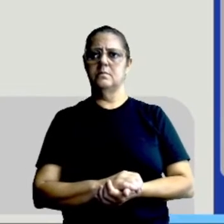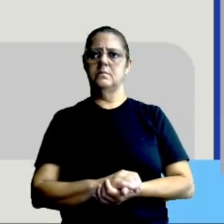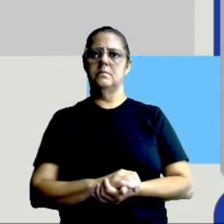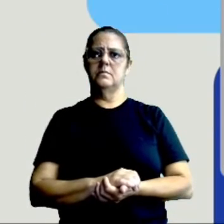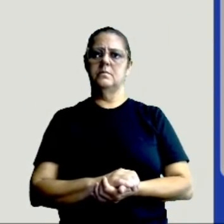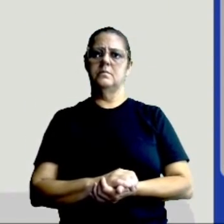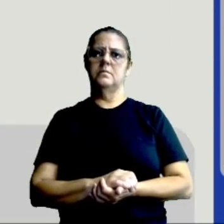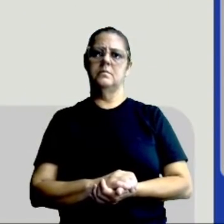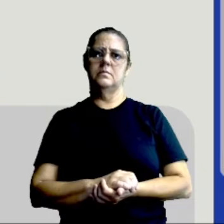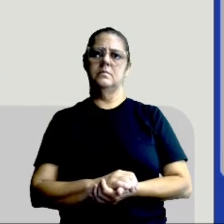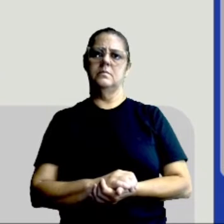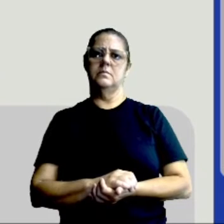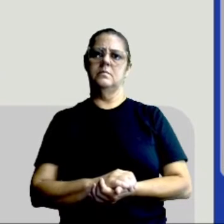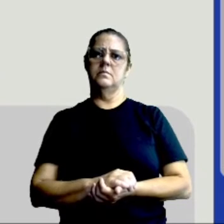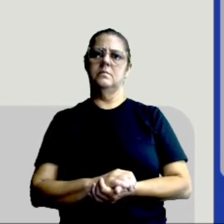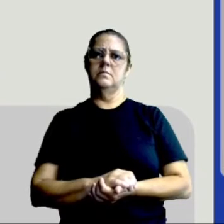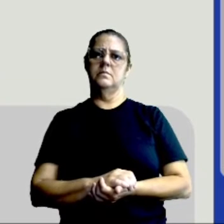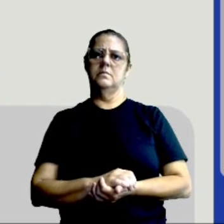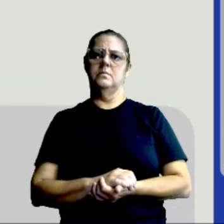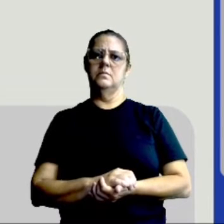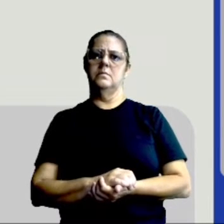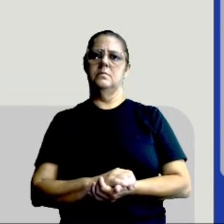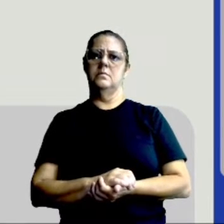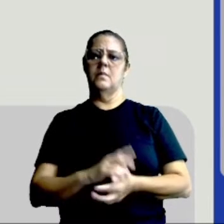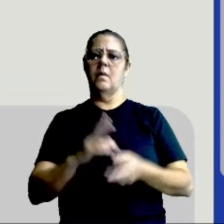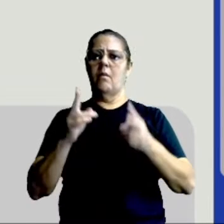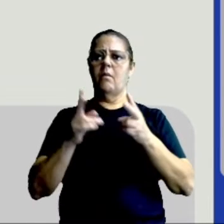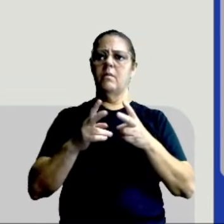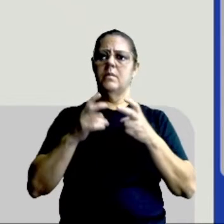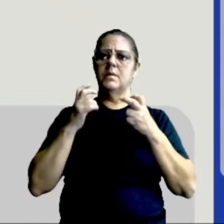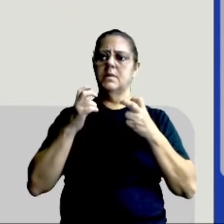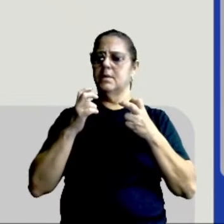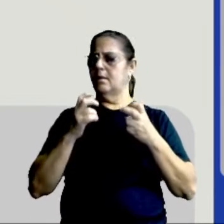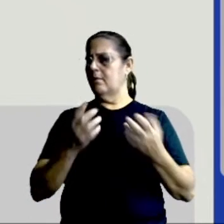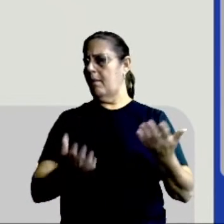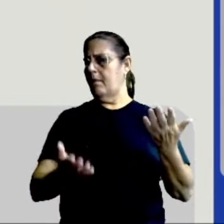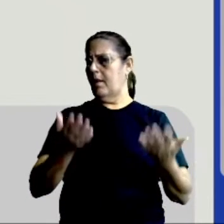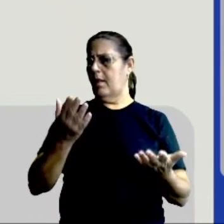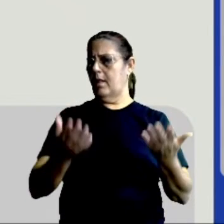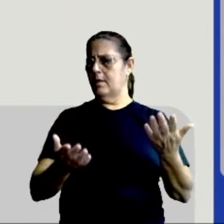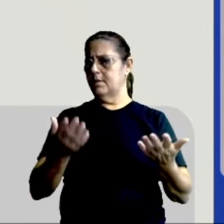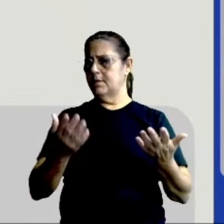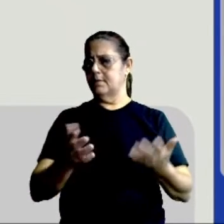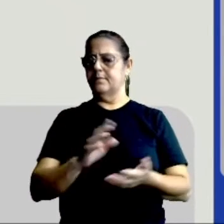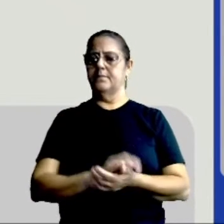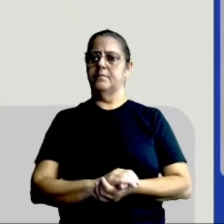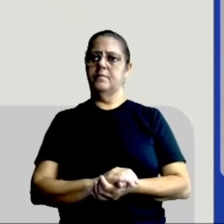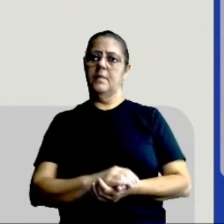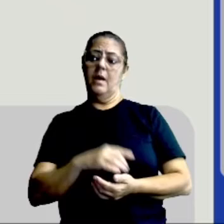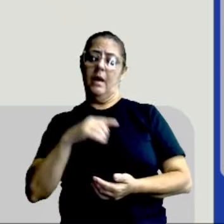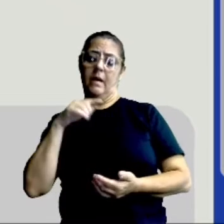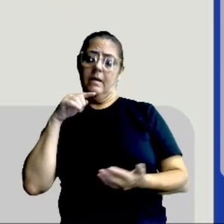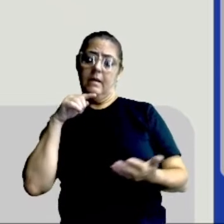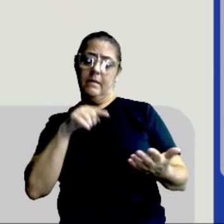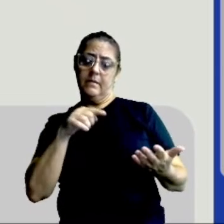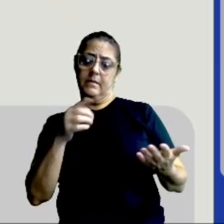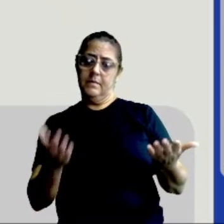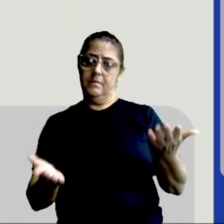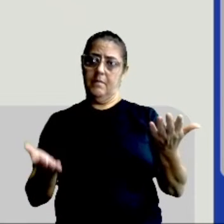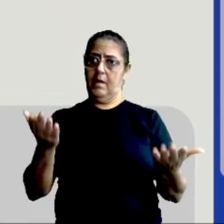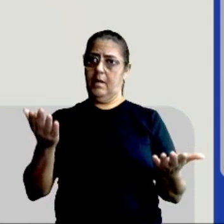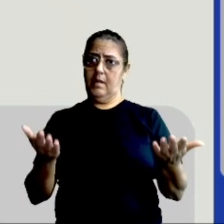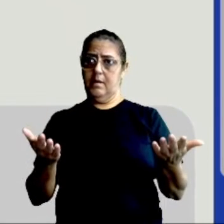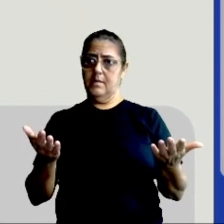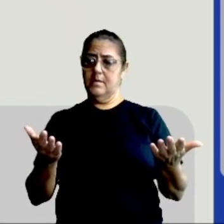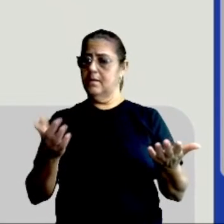Questão 2. Questão 2 diz assim, observe a balança a seguir. Olha aqui. Nesta situação,